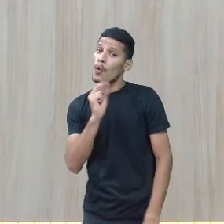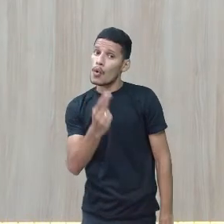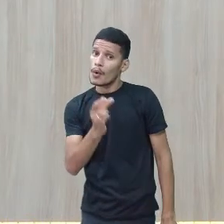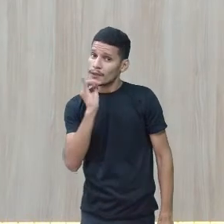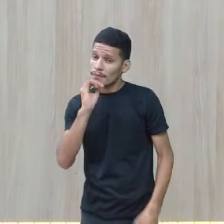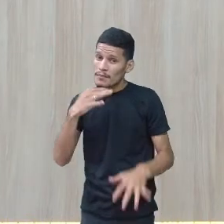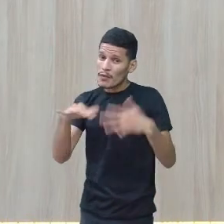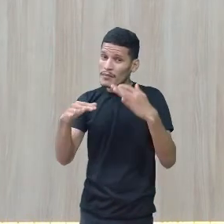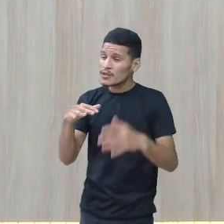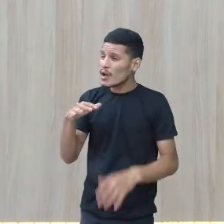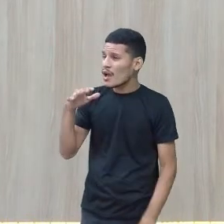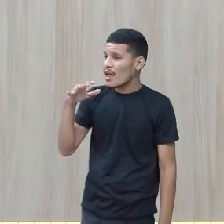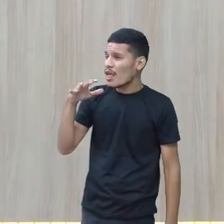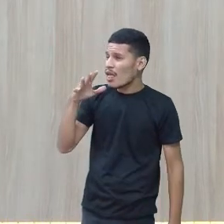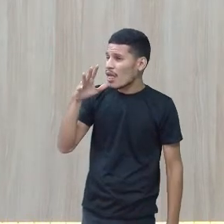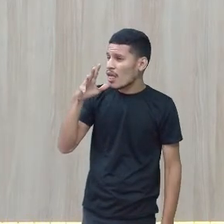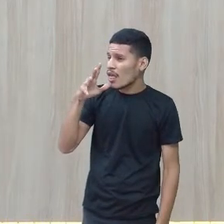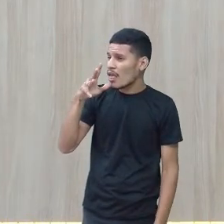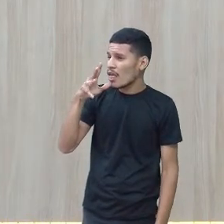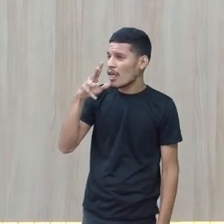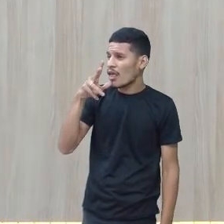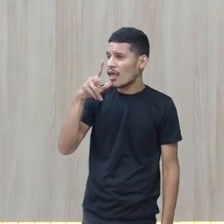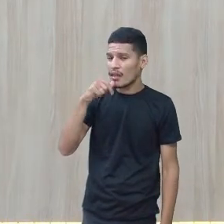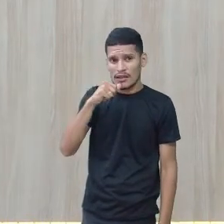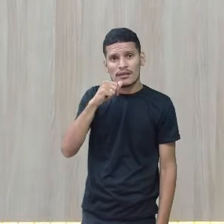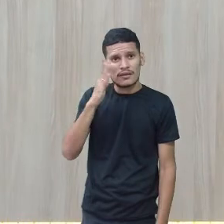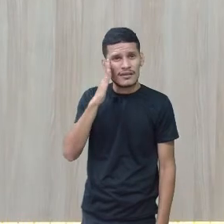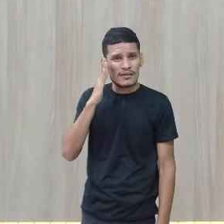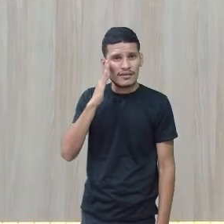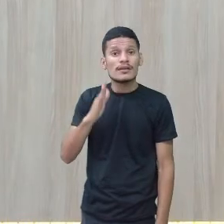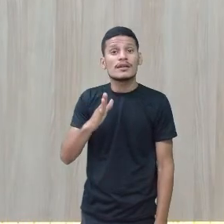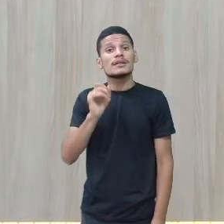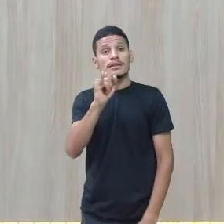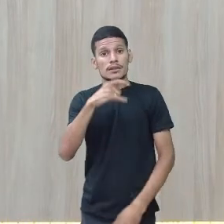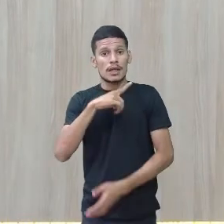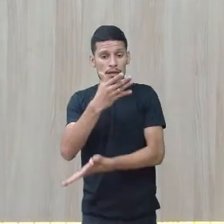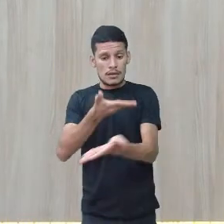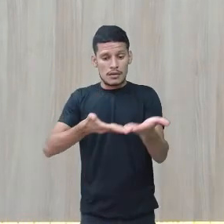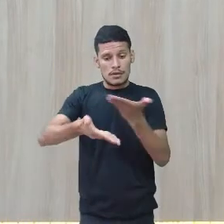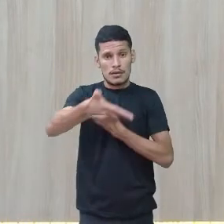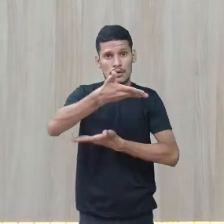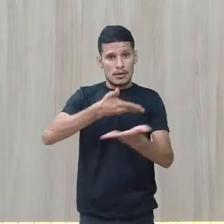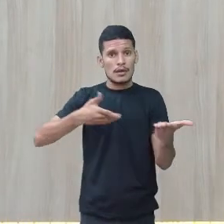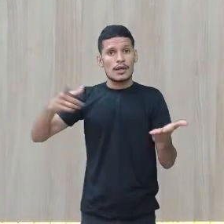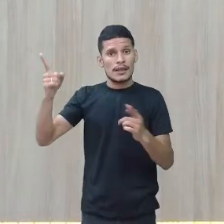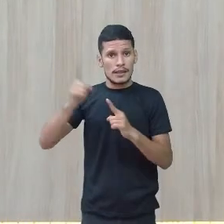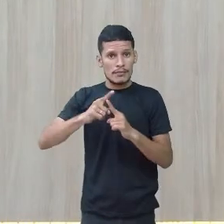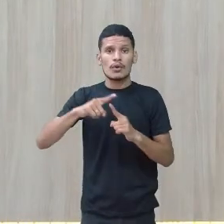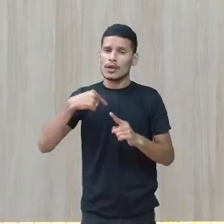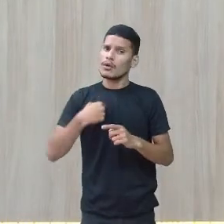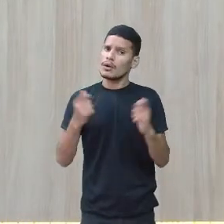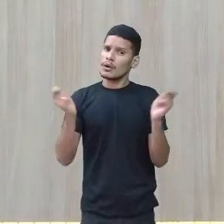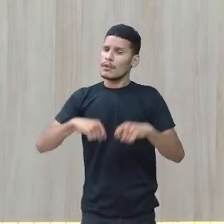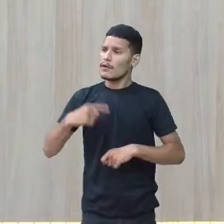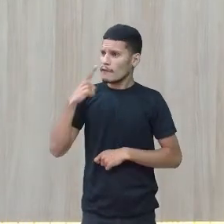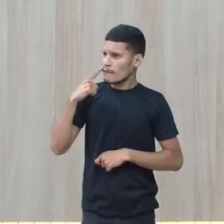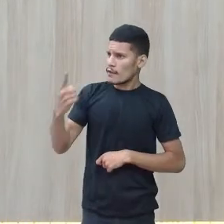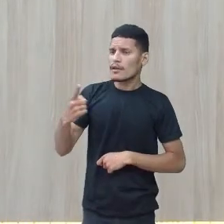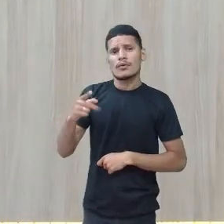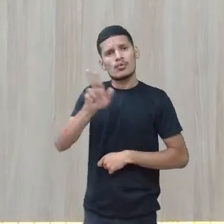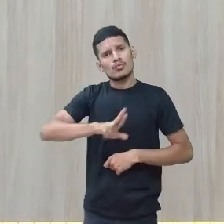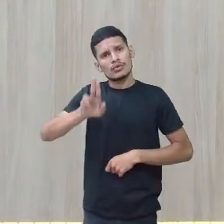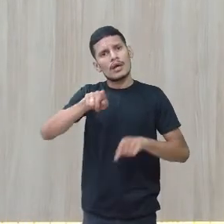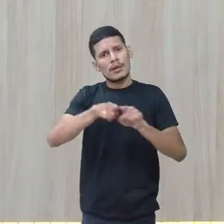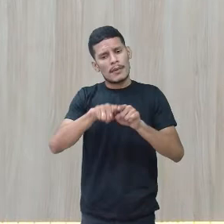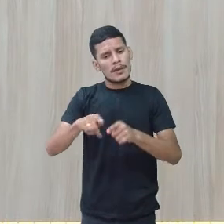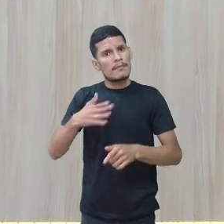movendo bem devagarinho. Então, quando a gente tem esse tipo de relação, eu consigo prever e eu consigo usar isso ao